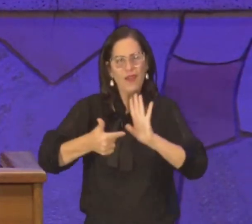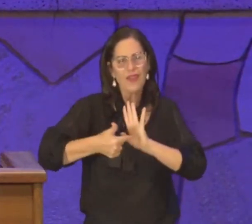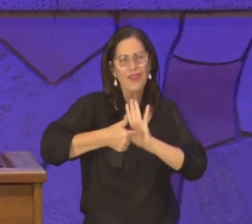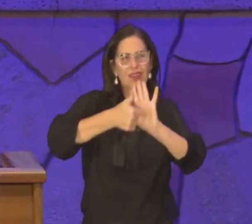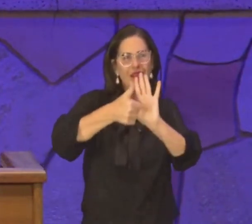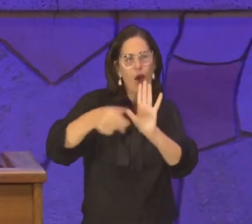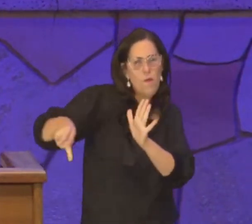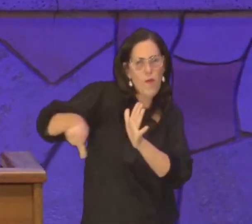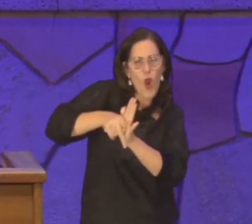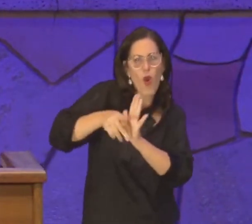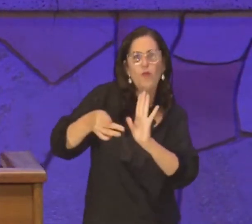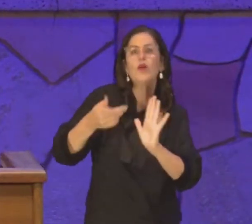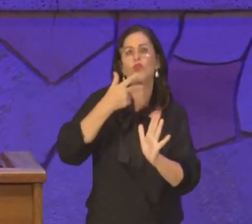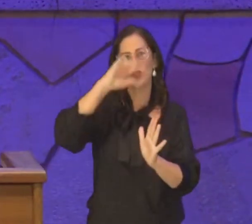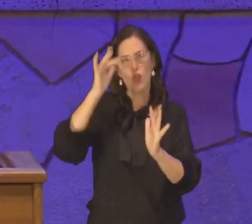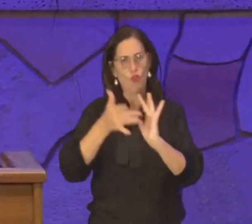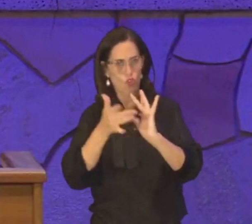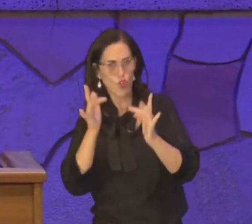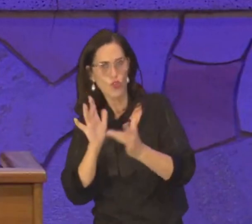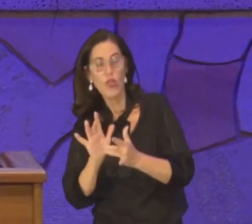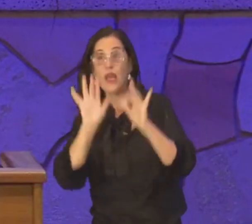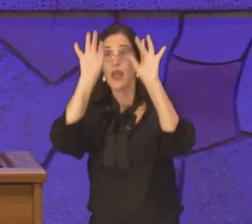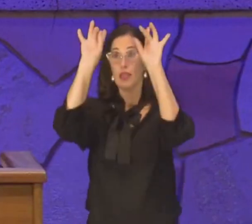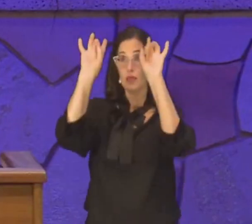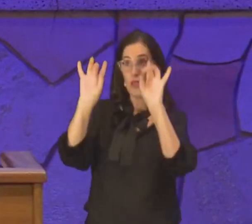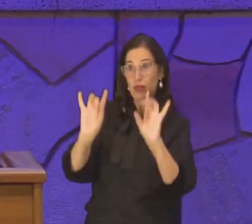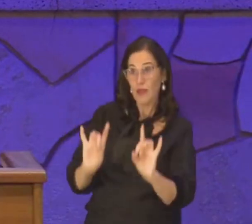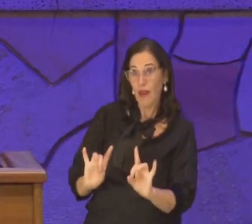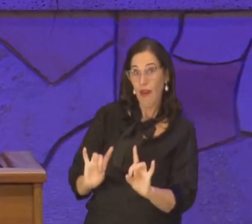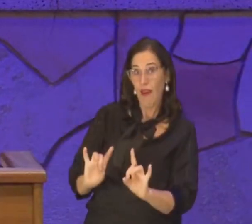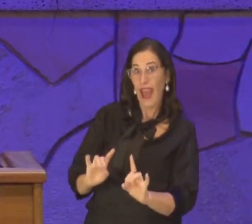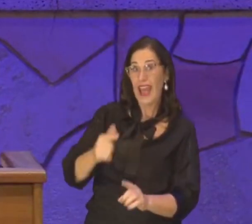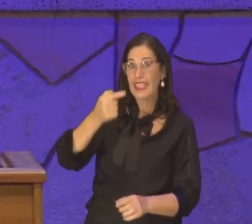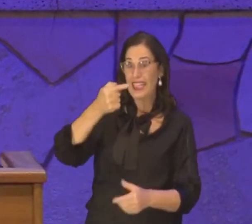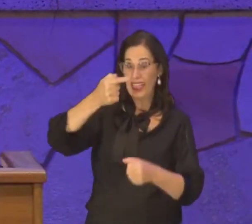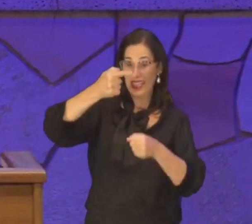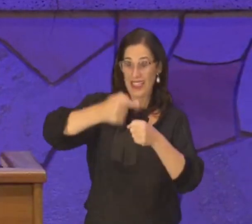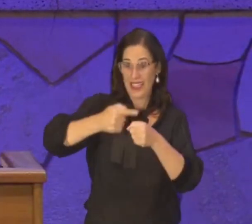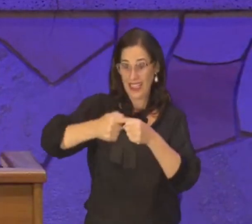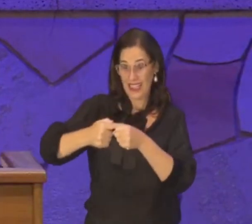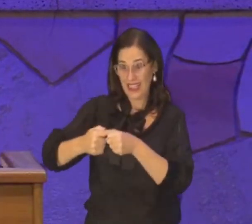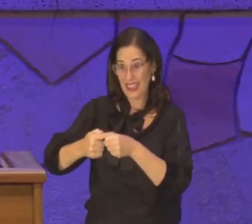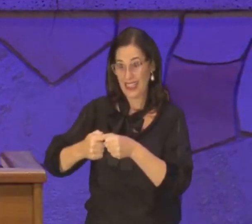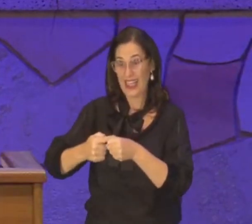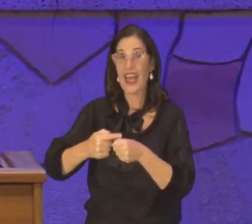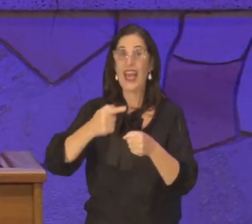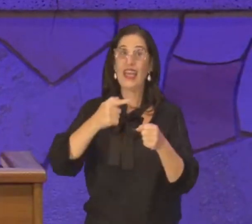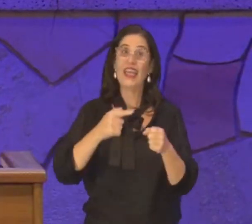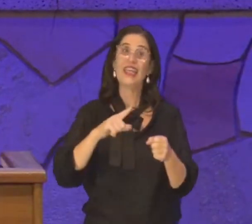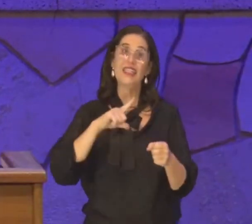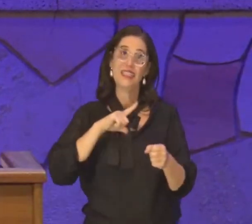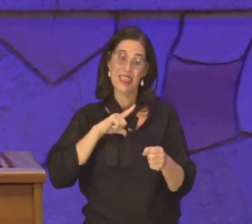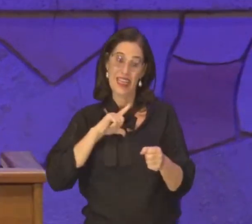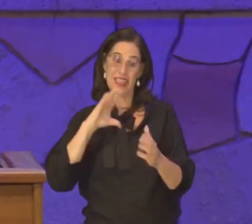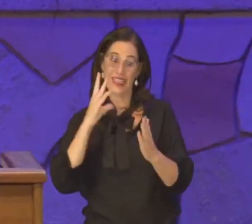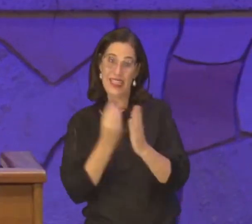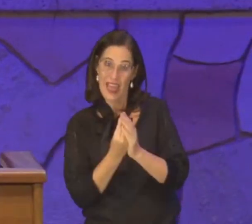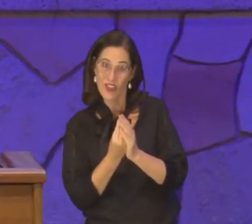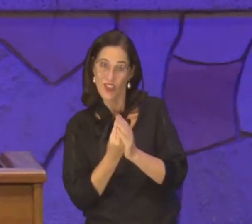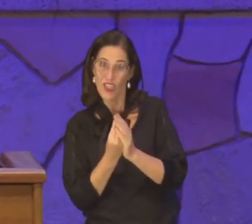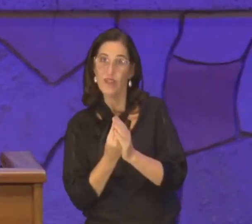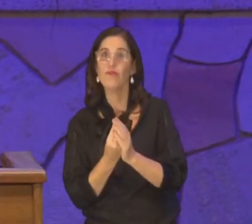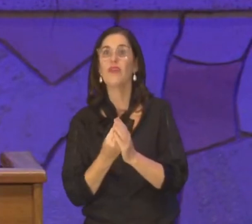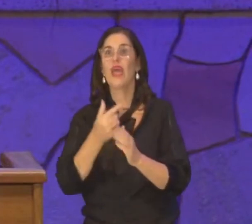do Senhor Jesus, especialmente as 7 cidades que abrigavam as 7 igrejas nas casas das